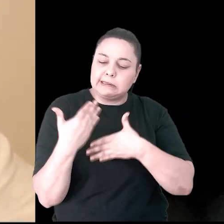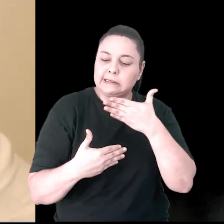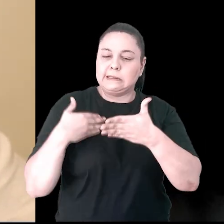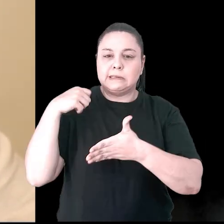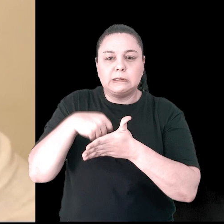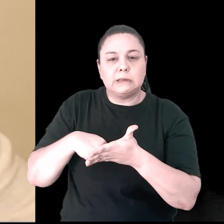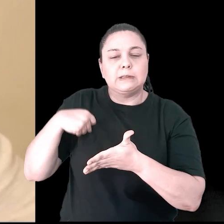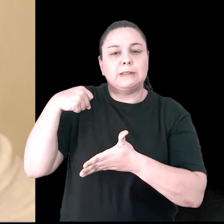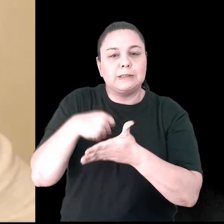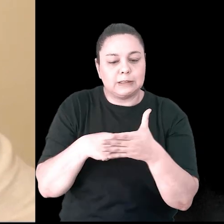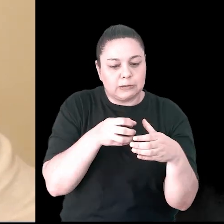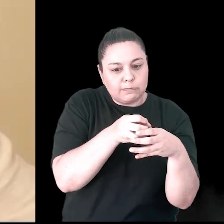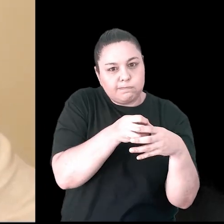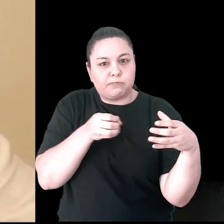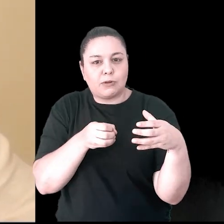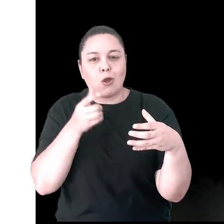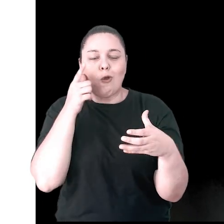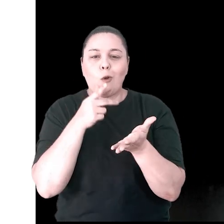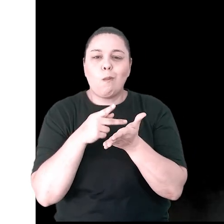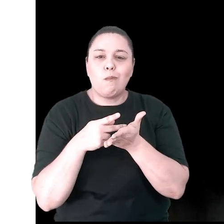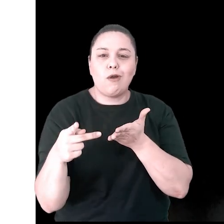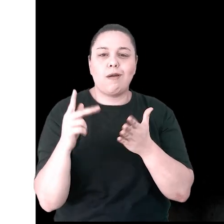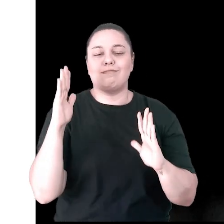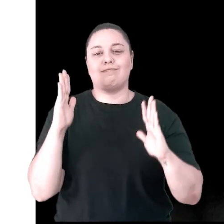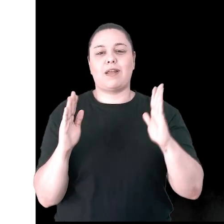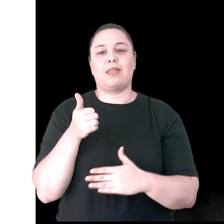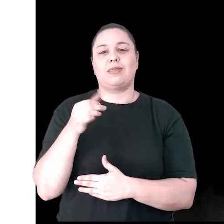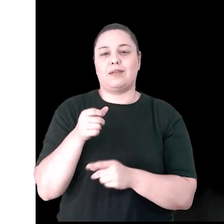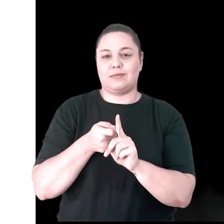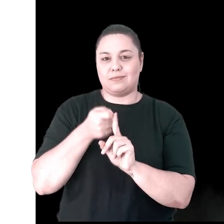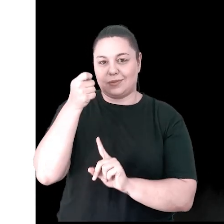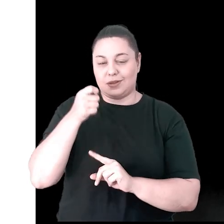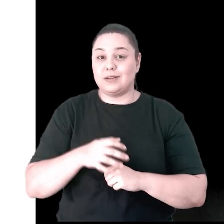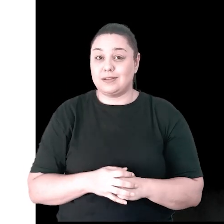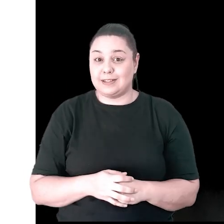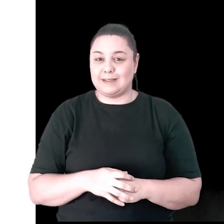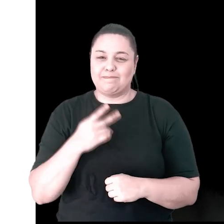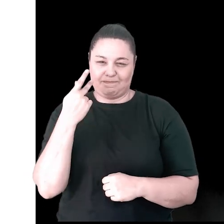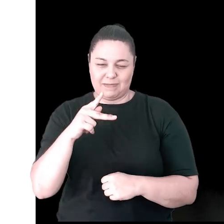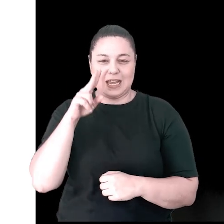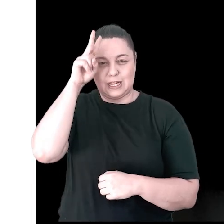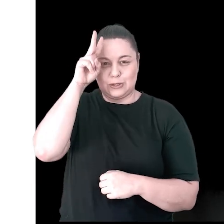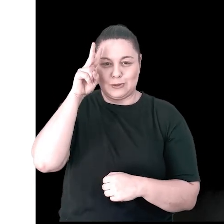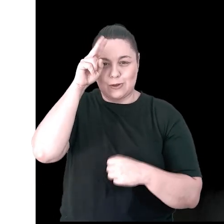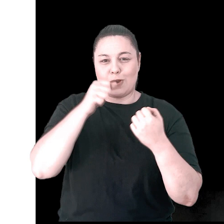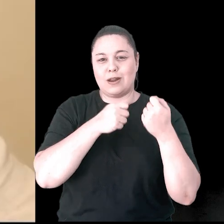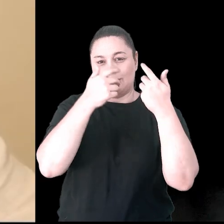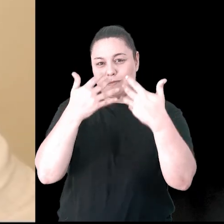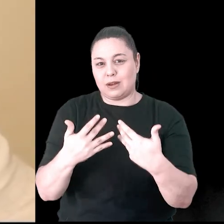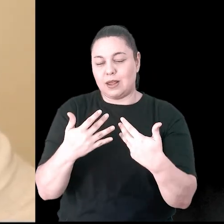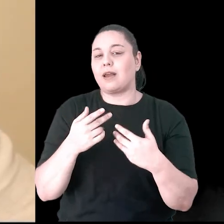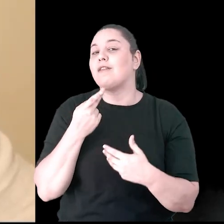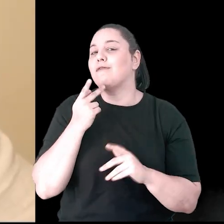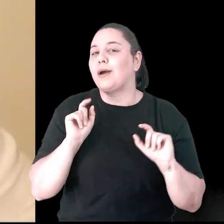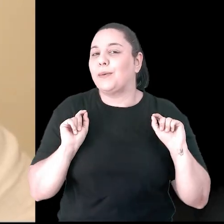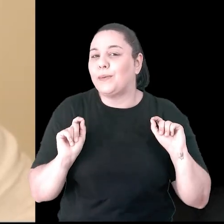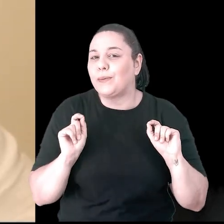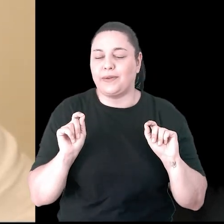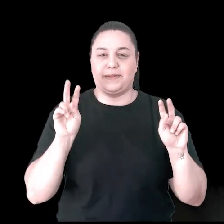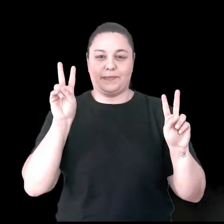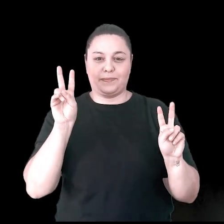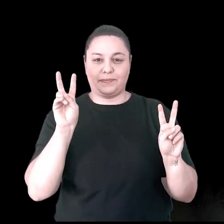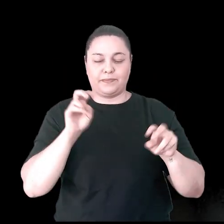Shimomura purificou e cristalizou a luciferina de cipridina em apenas 10 meses. Em sua autobiografia, ele